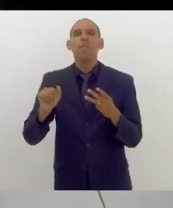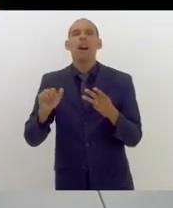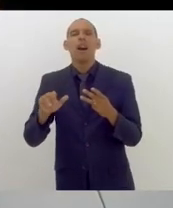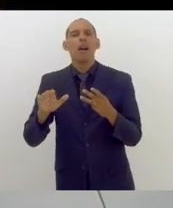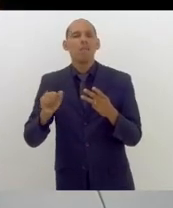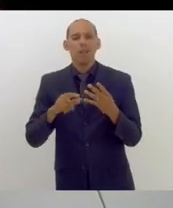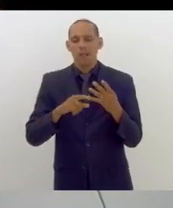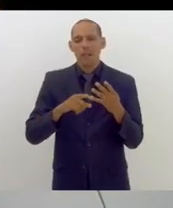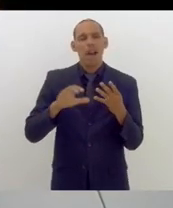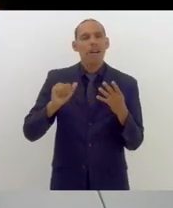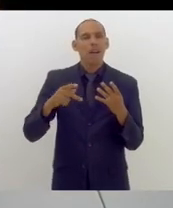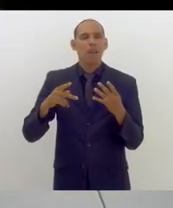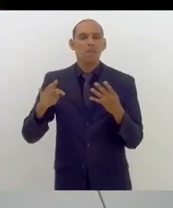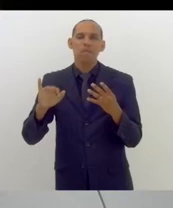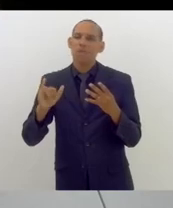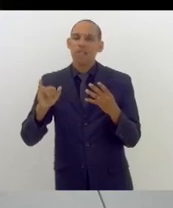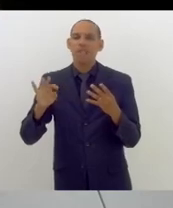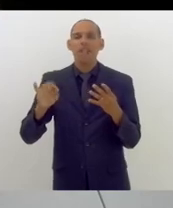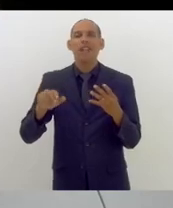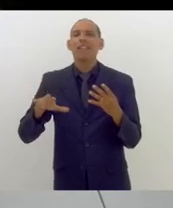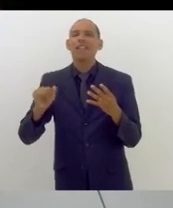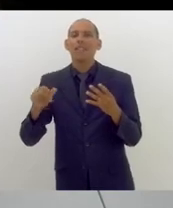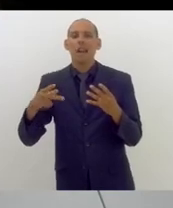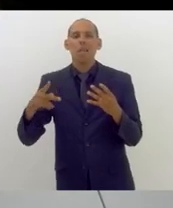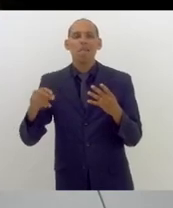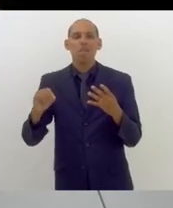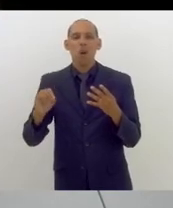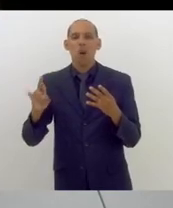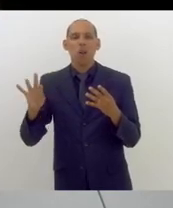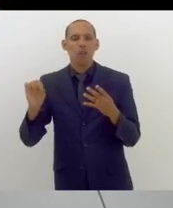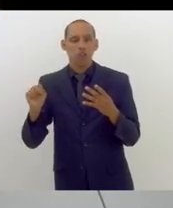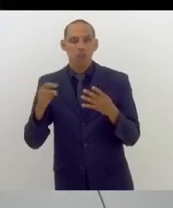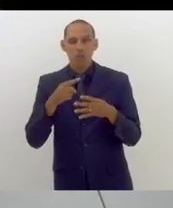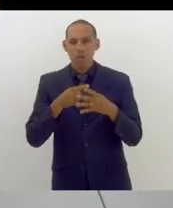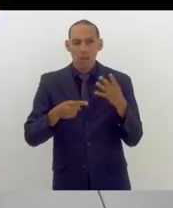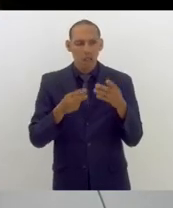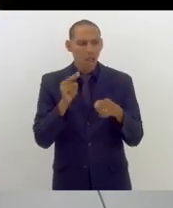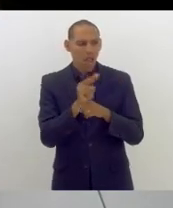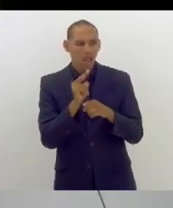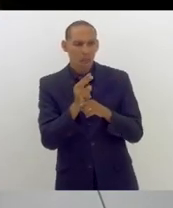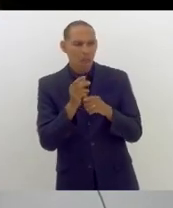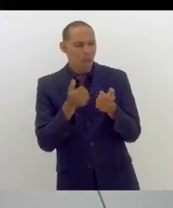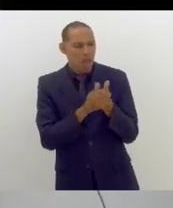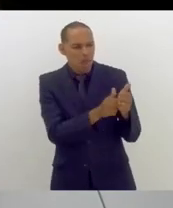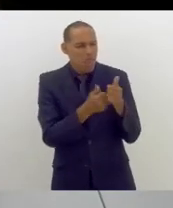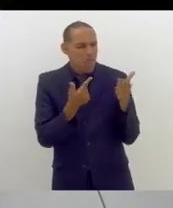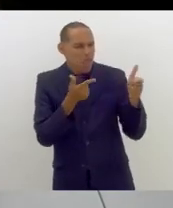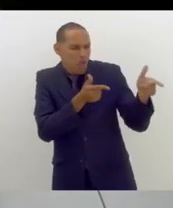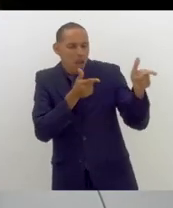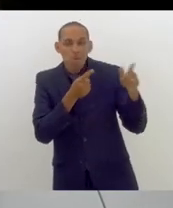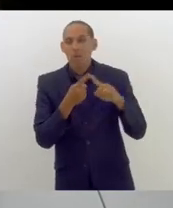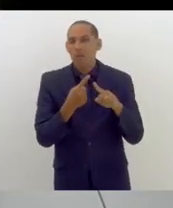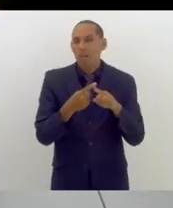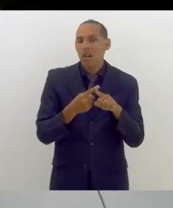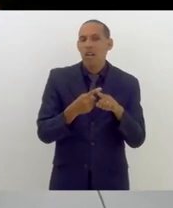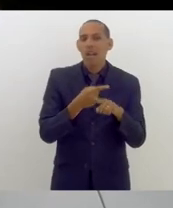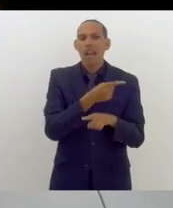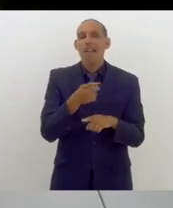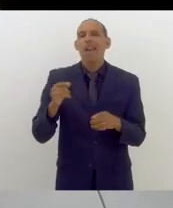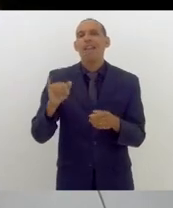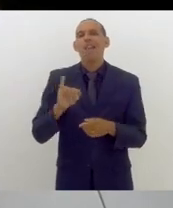Capitania dos Portos sabe por quê Porque pescador não dá renda pescador não gera tributo